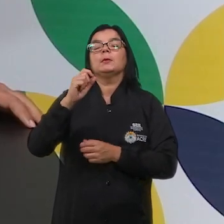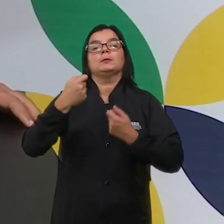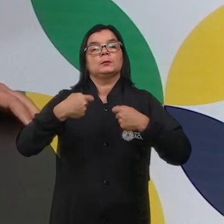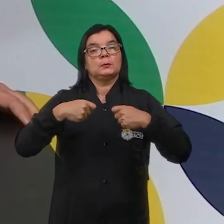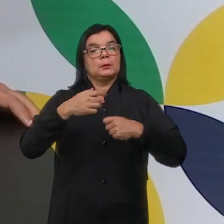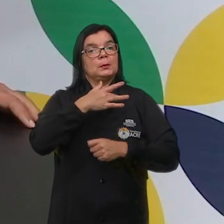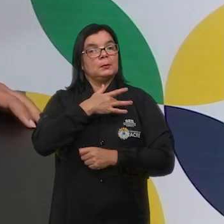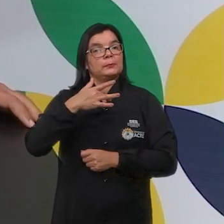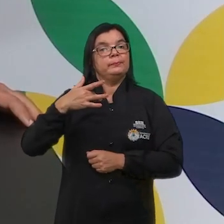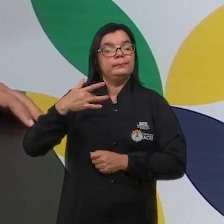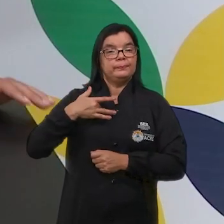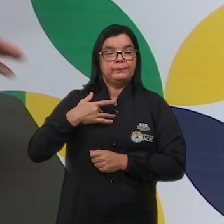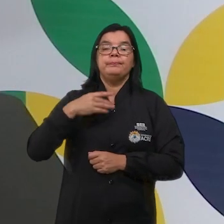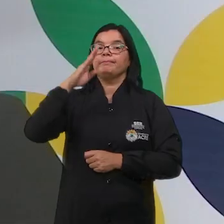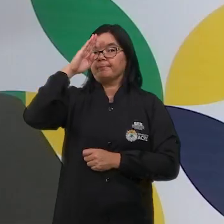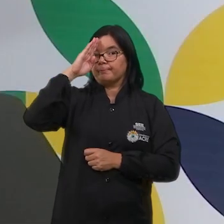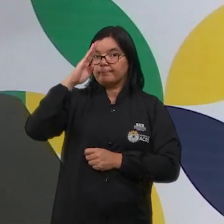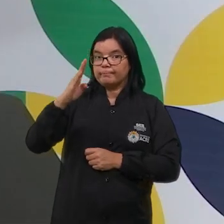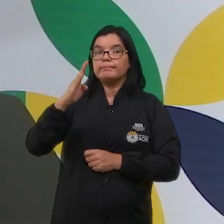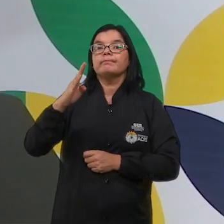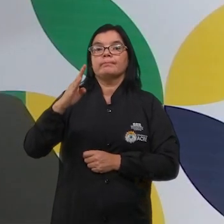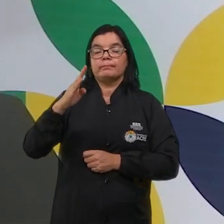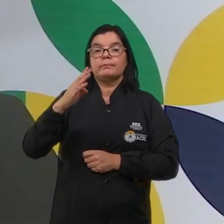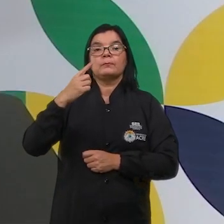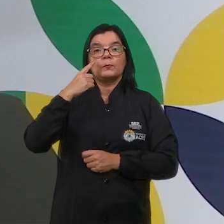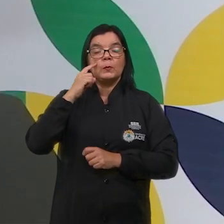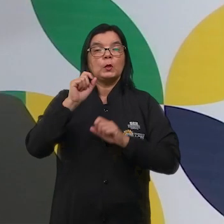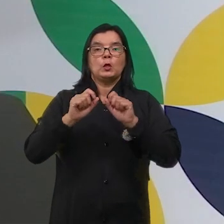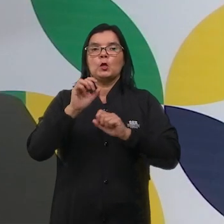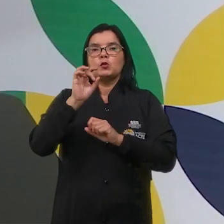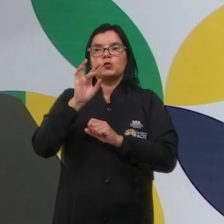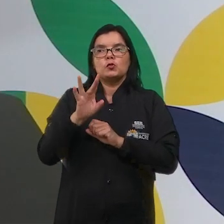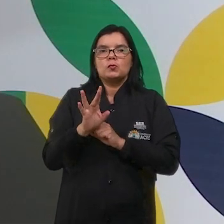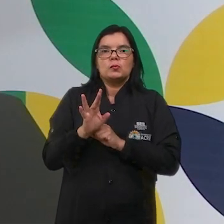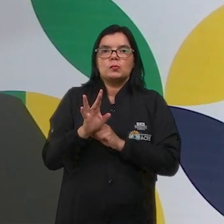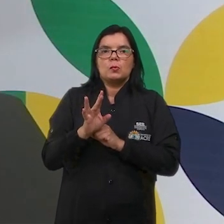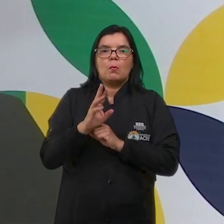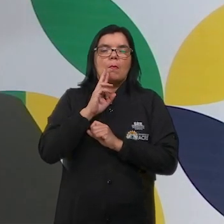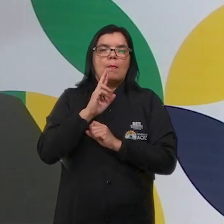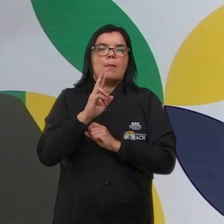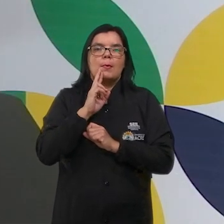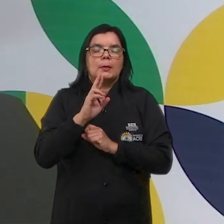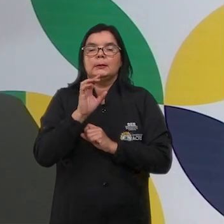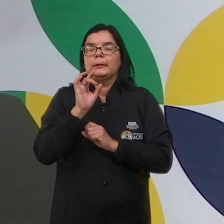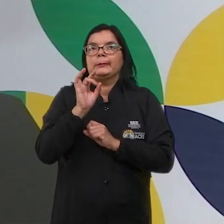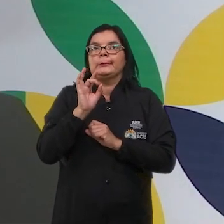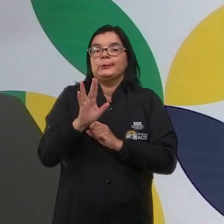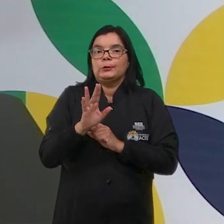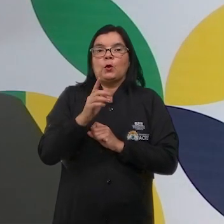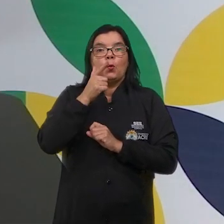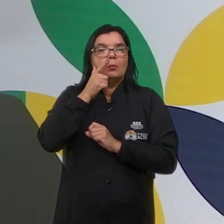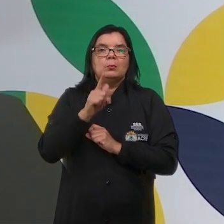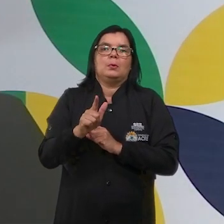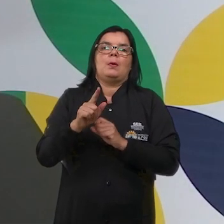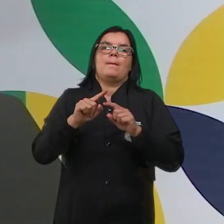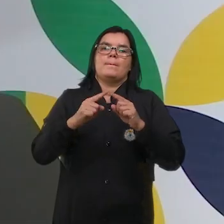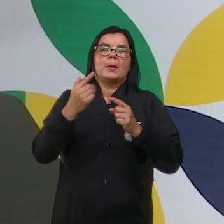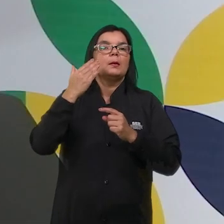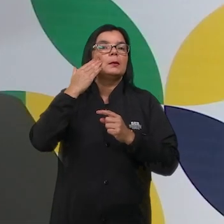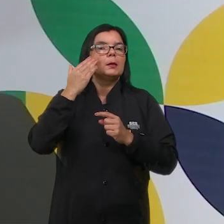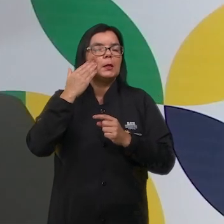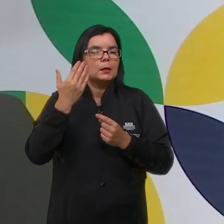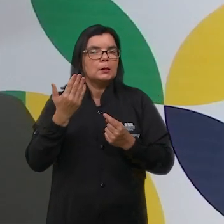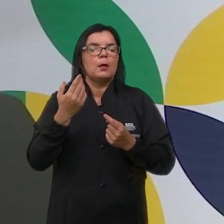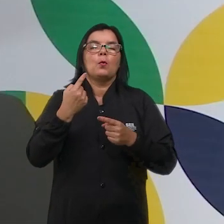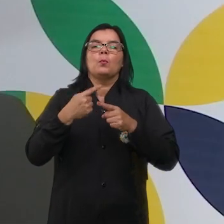A saúde é o principal guia, não é apenas o resultado, não é o ganhar, é entender e